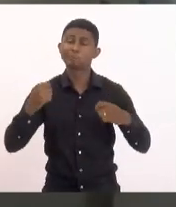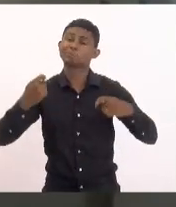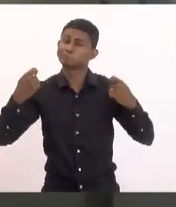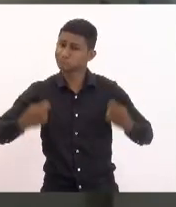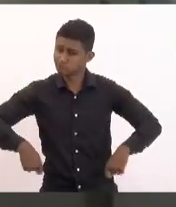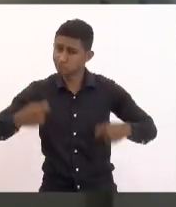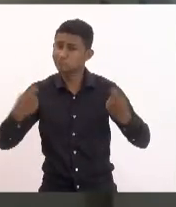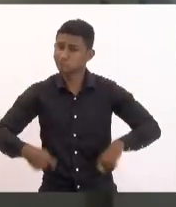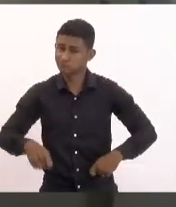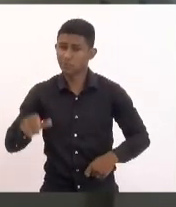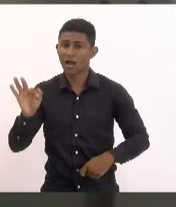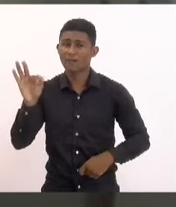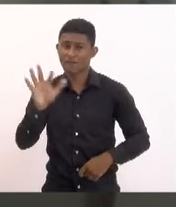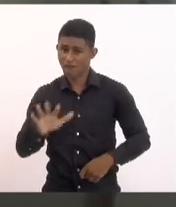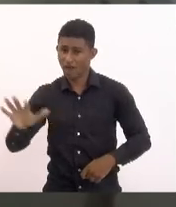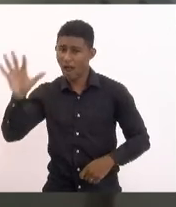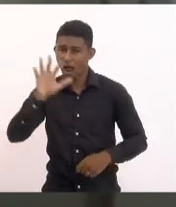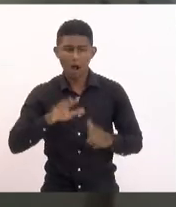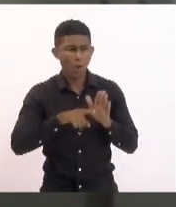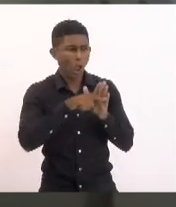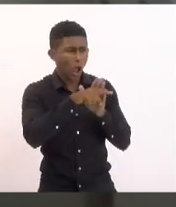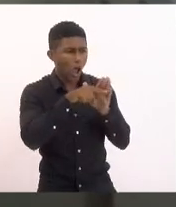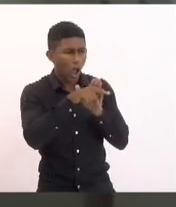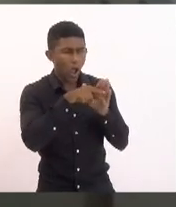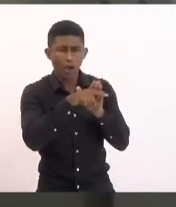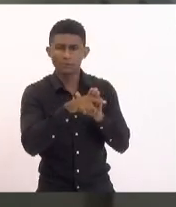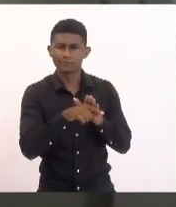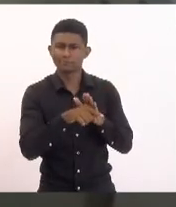pela Fazenda, seja cooperativa,